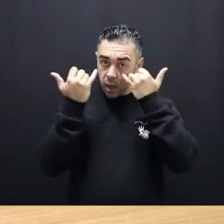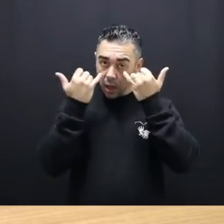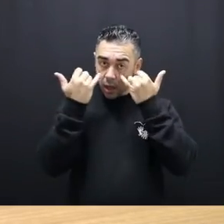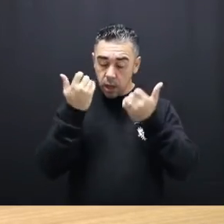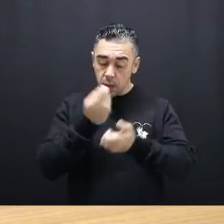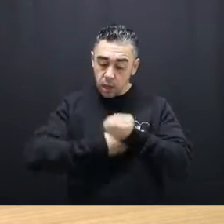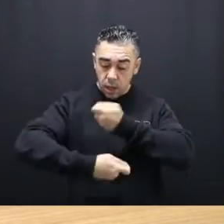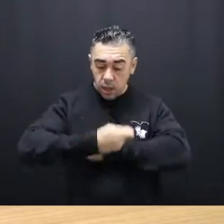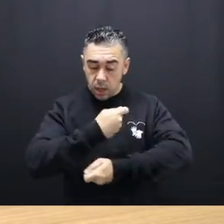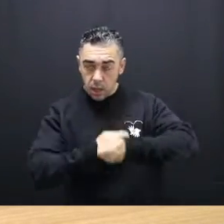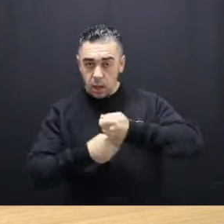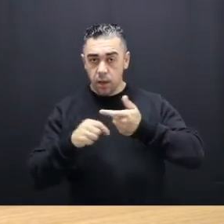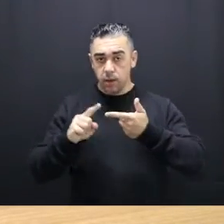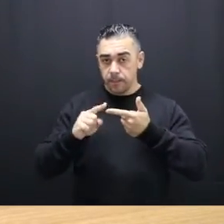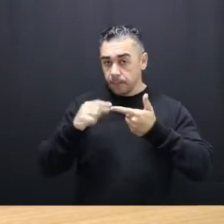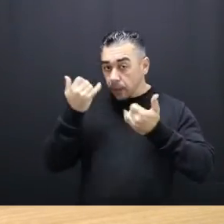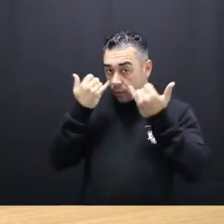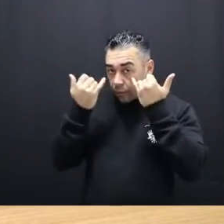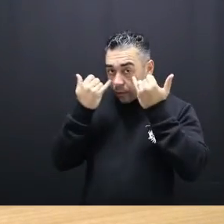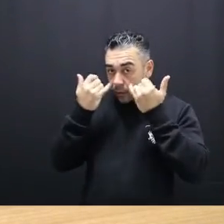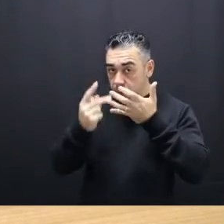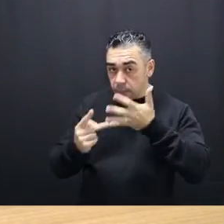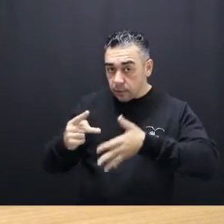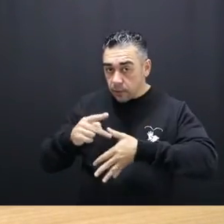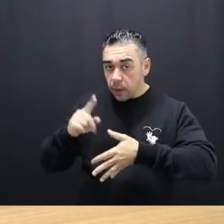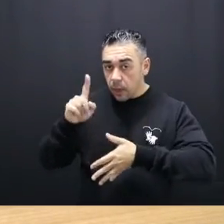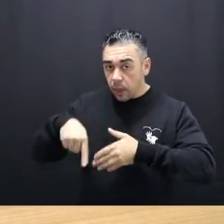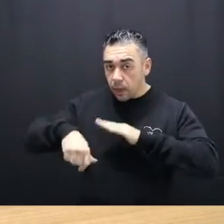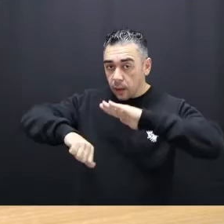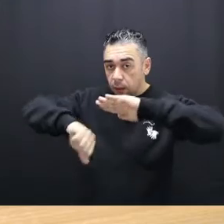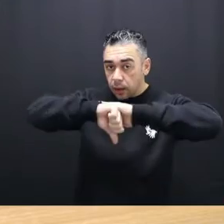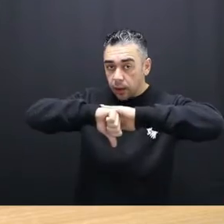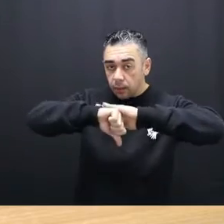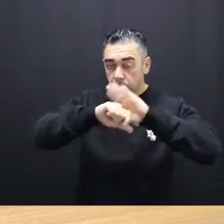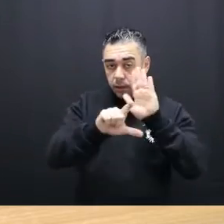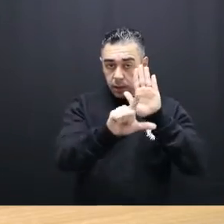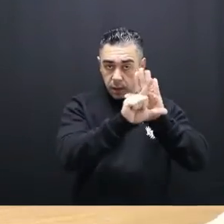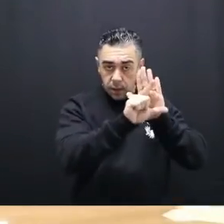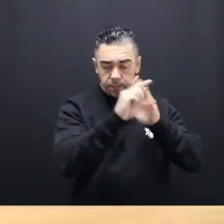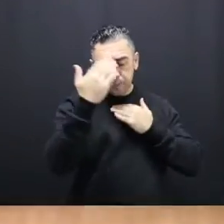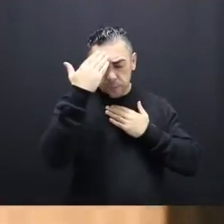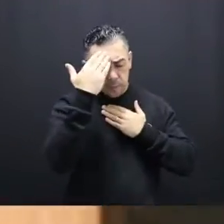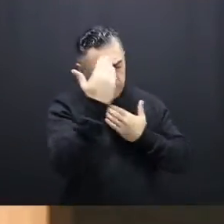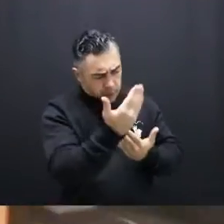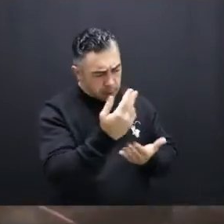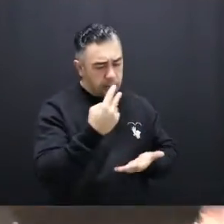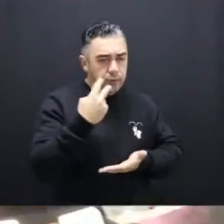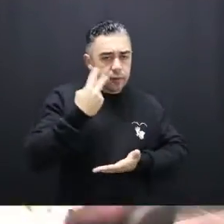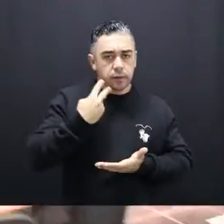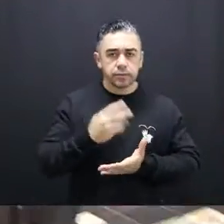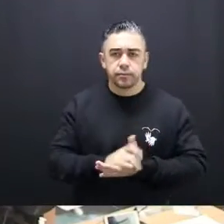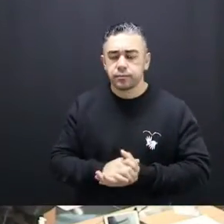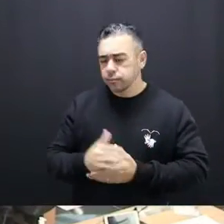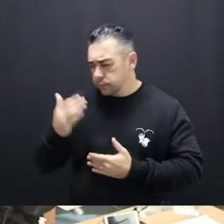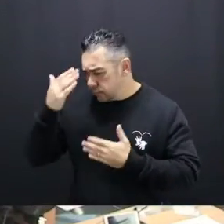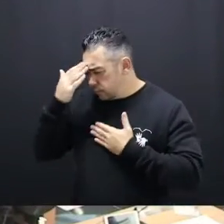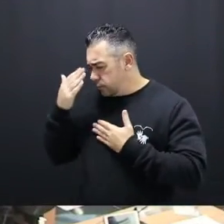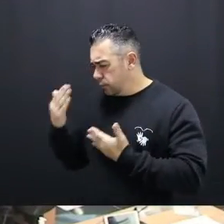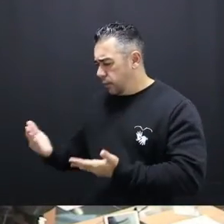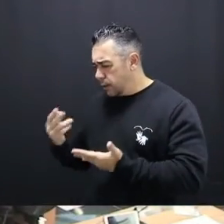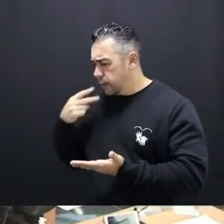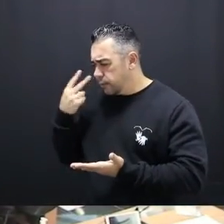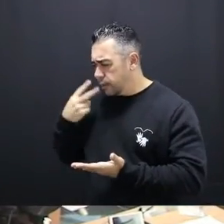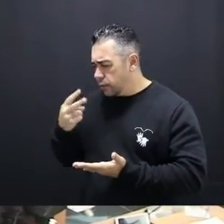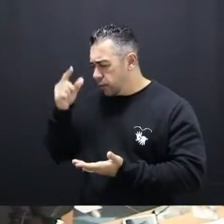sem informação privilegiada isso é crime por lei obrigado a nobre Vereador obrigado pela contribuição